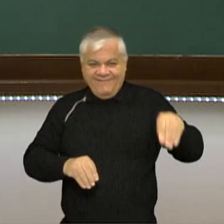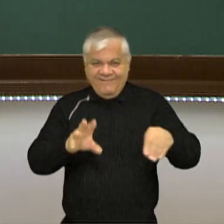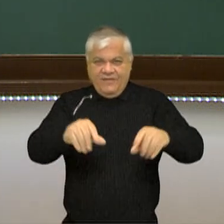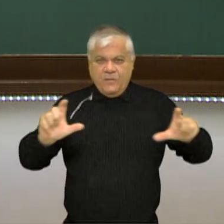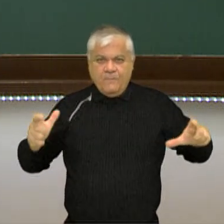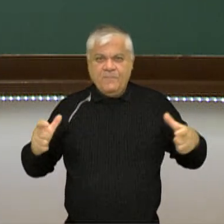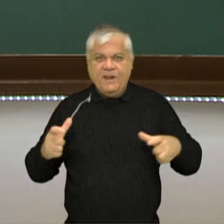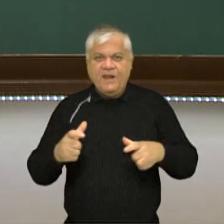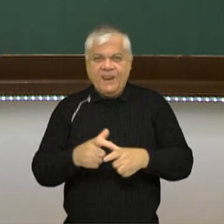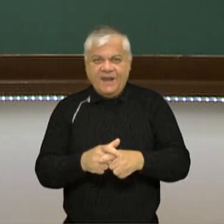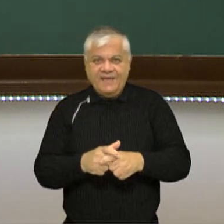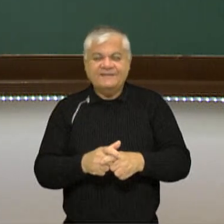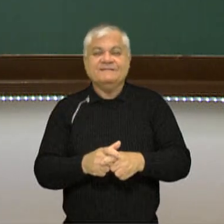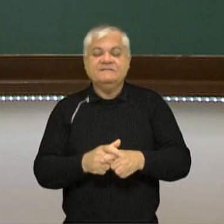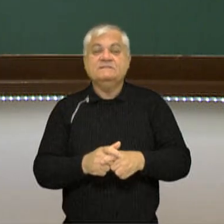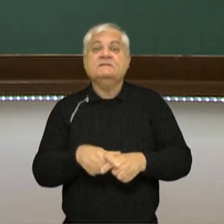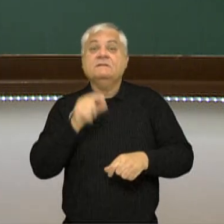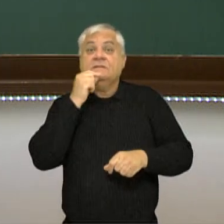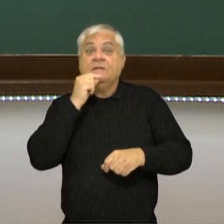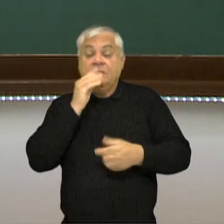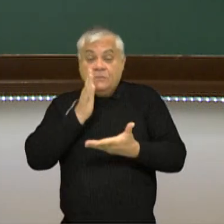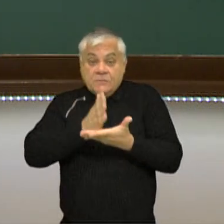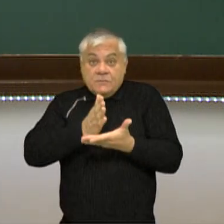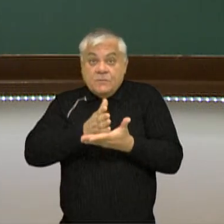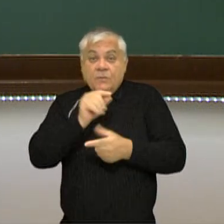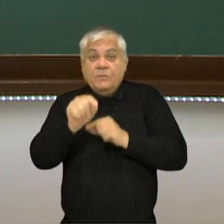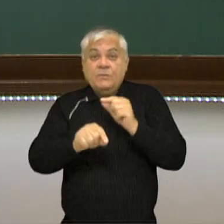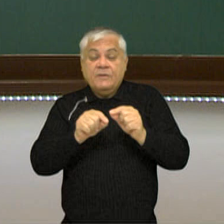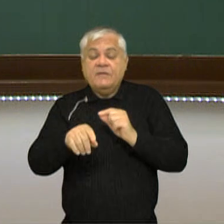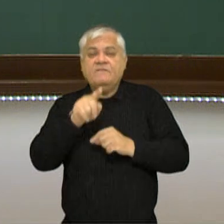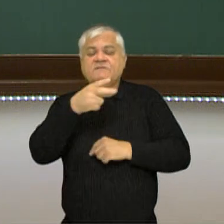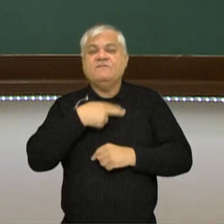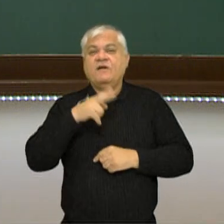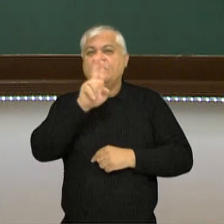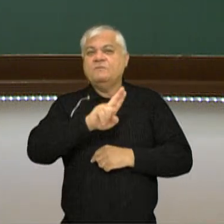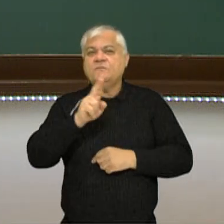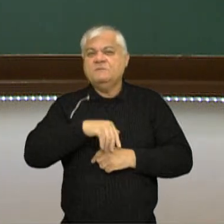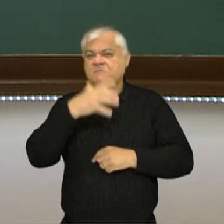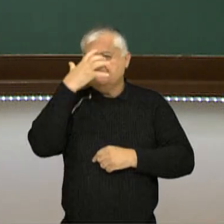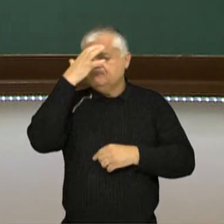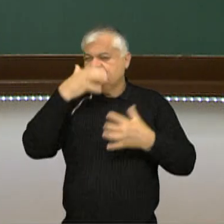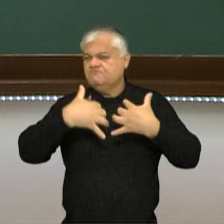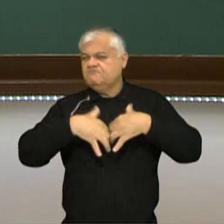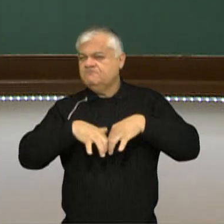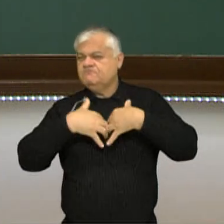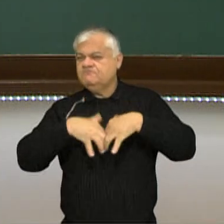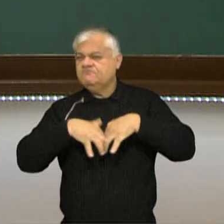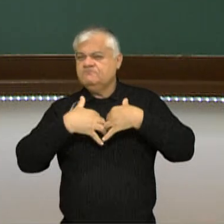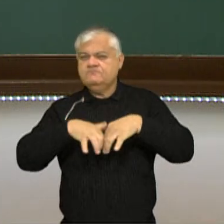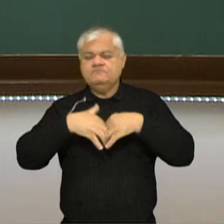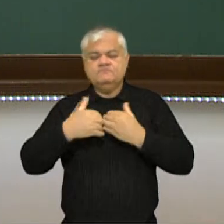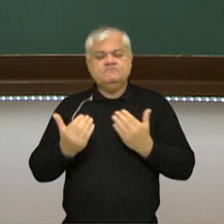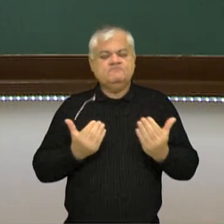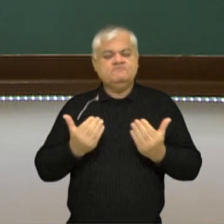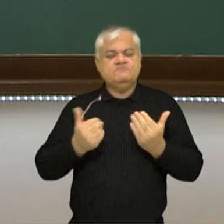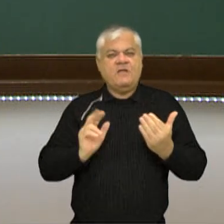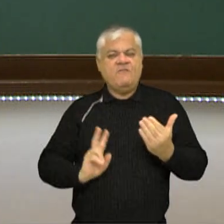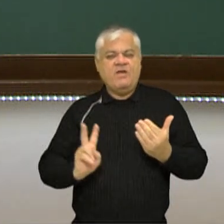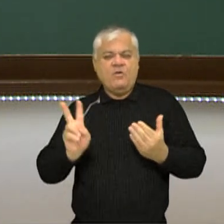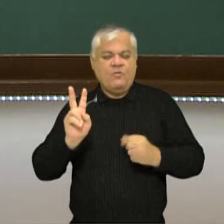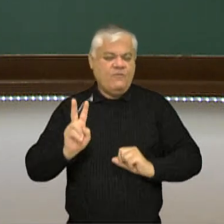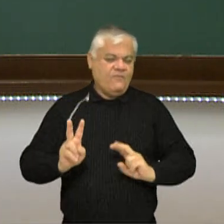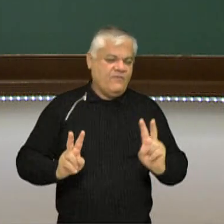reduzir. Durante o meio do jogo é que você vai usar aquele conhecimento do valor comparativo das peças